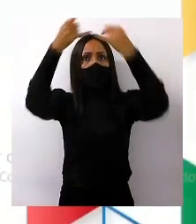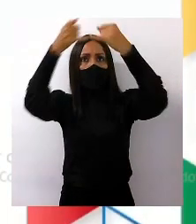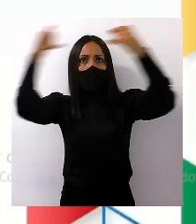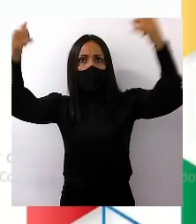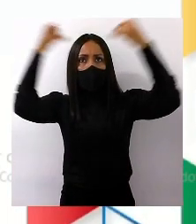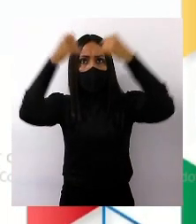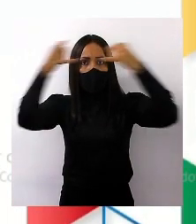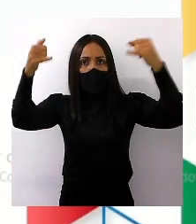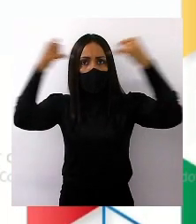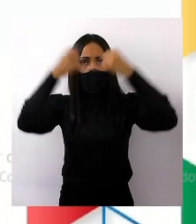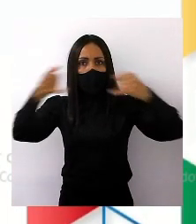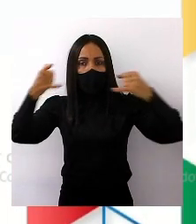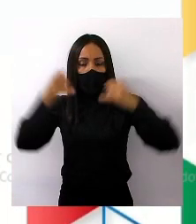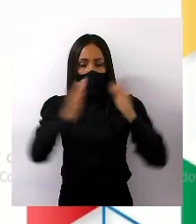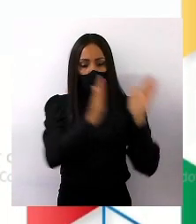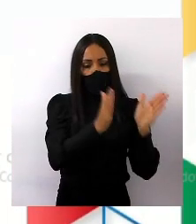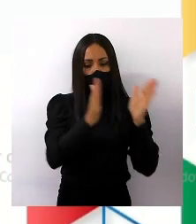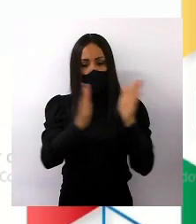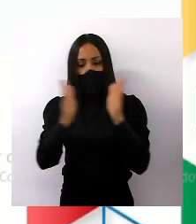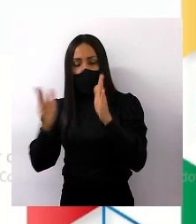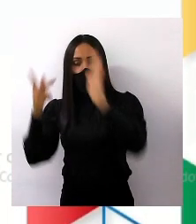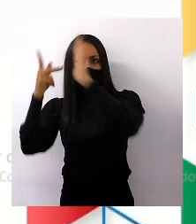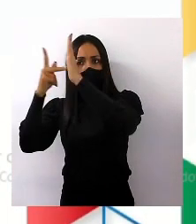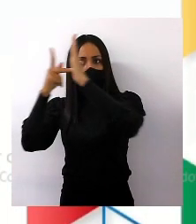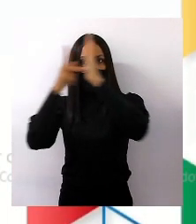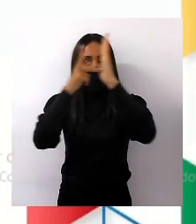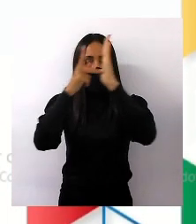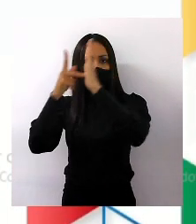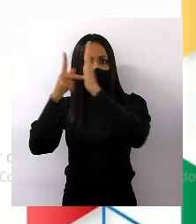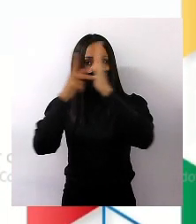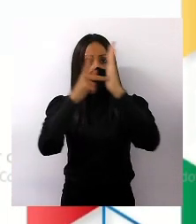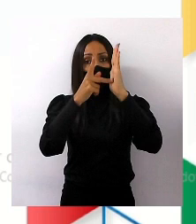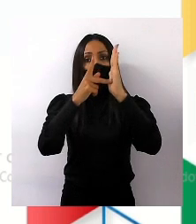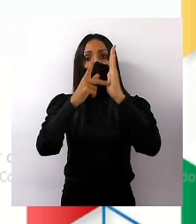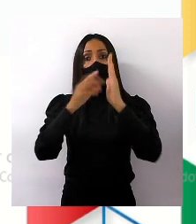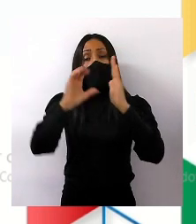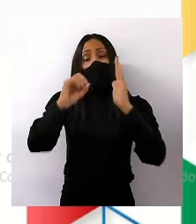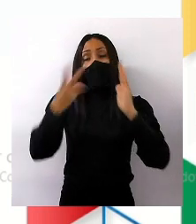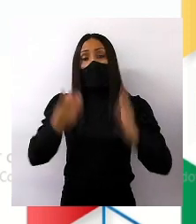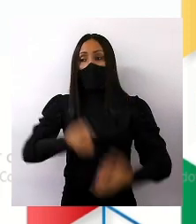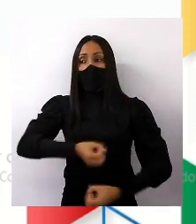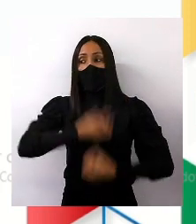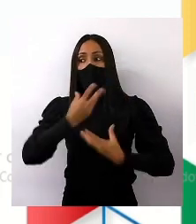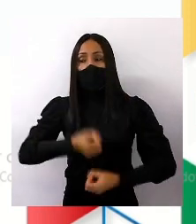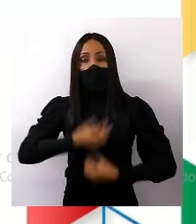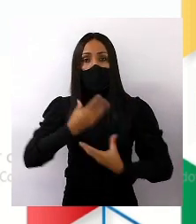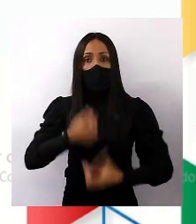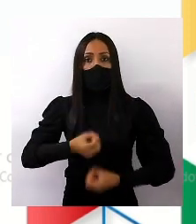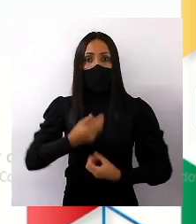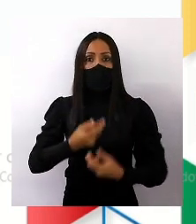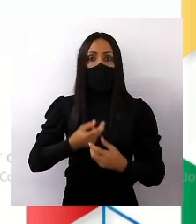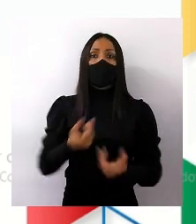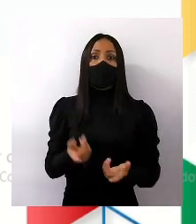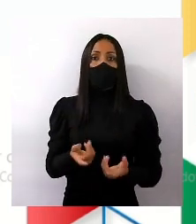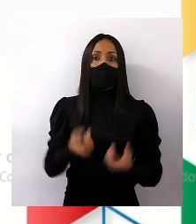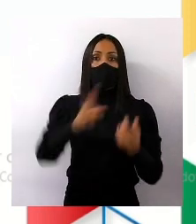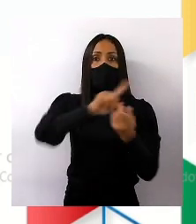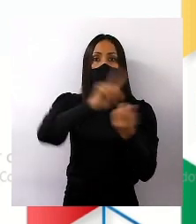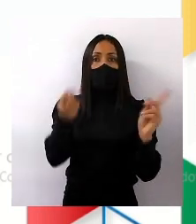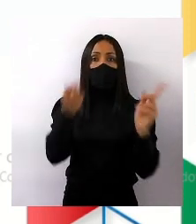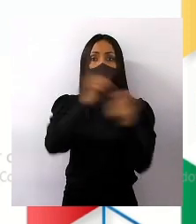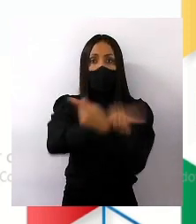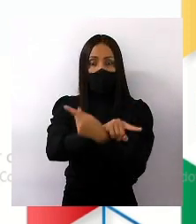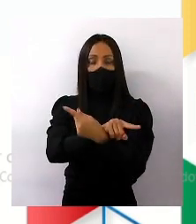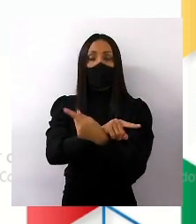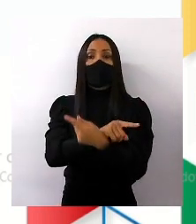corridas, com períodos, parágrafos, ou em poema, em poesia, em verso, tá? Ou seja, ele pode